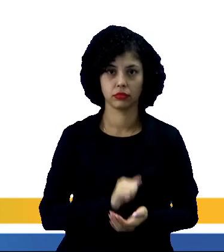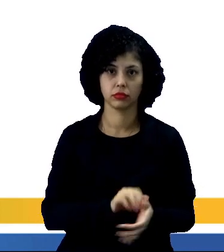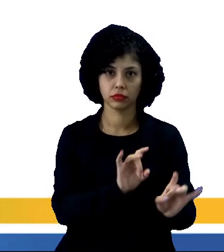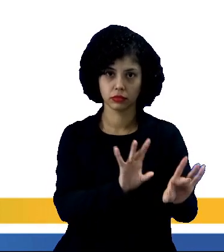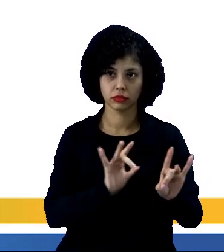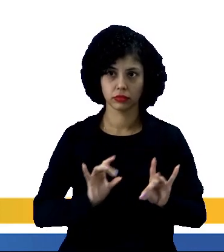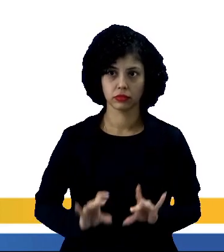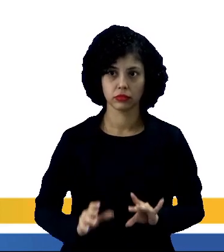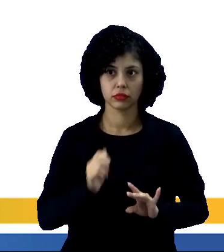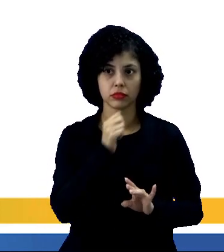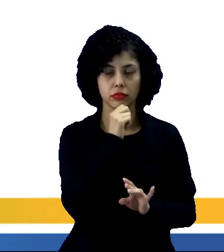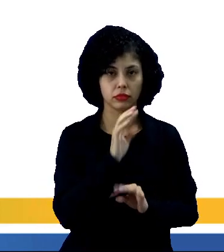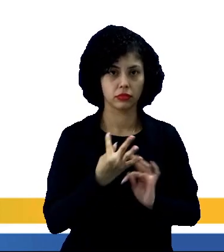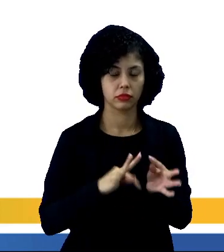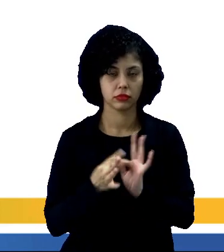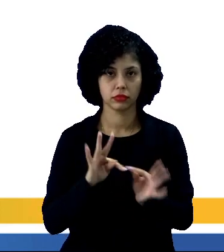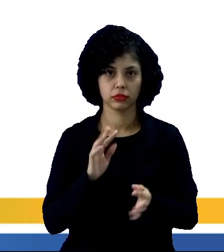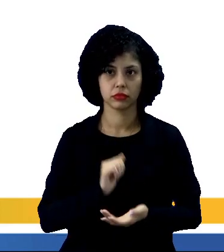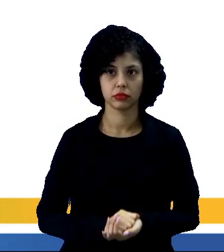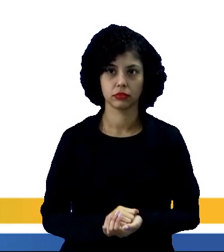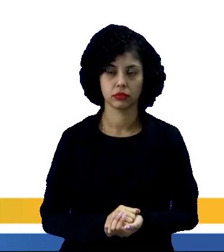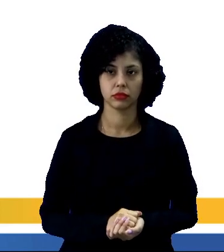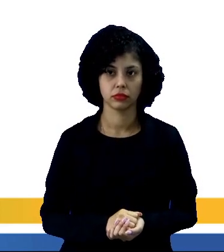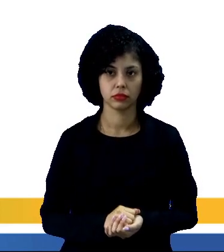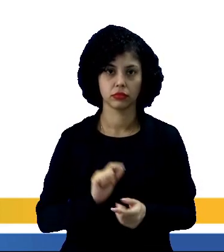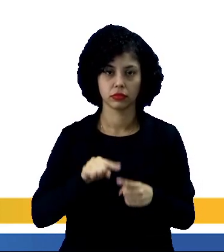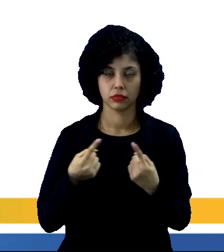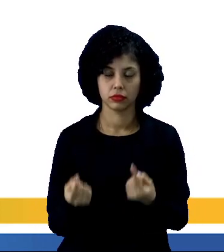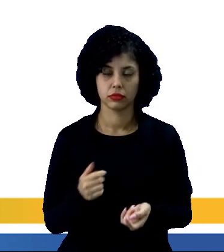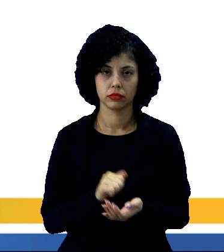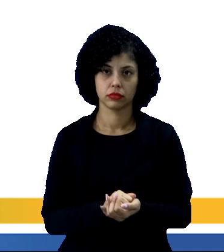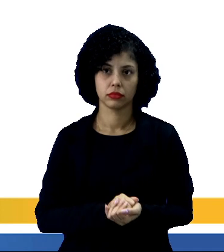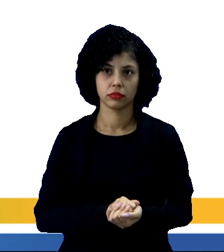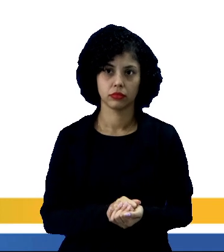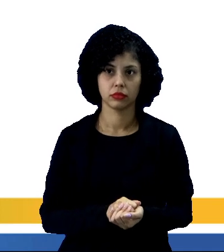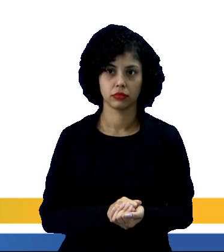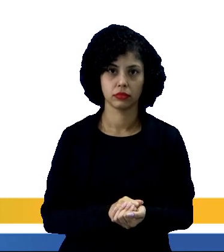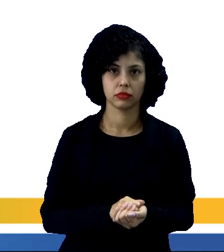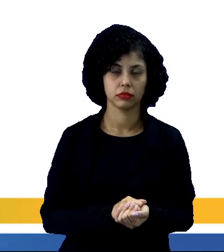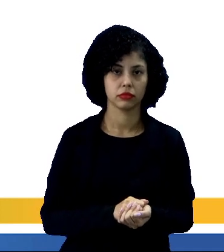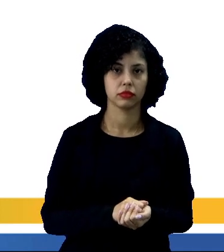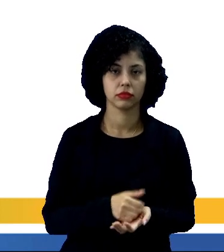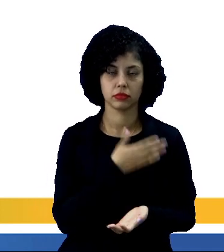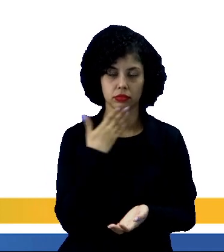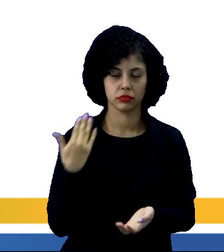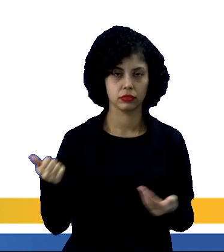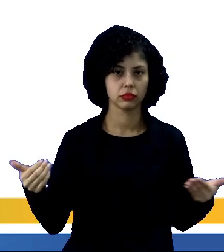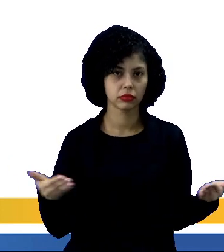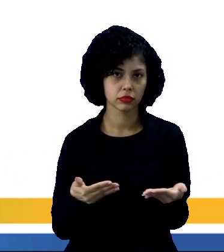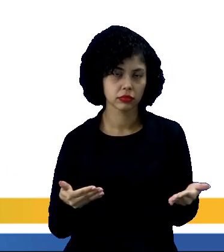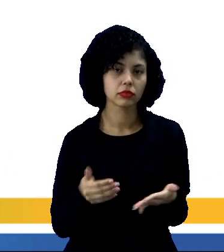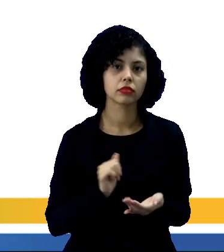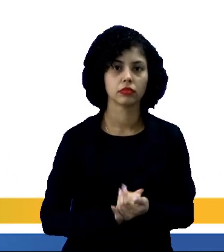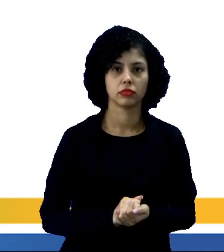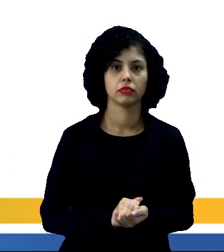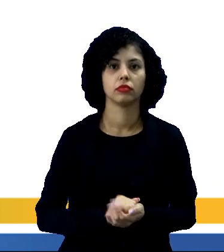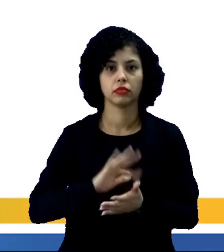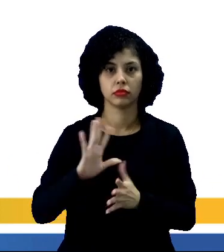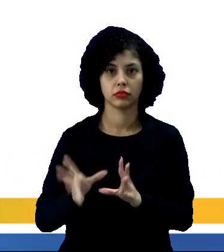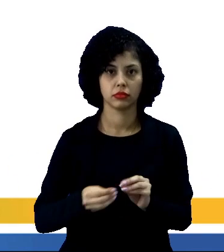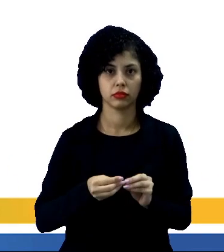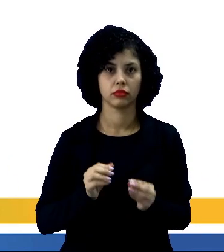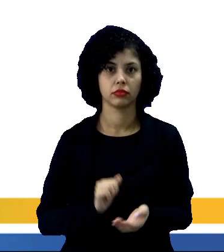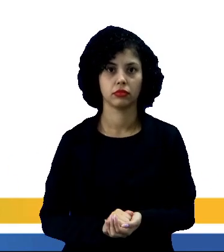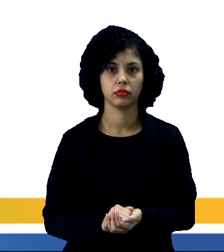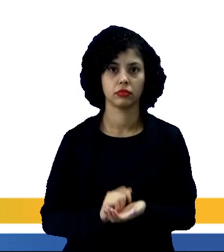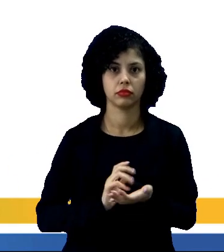é a gravação analógica, mas de um meio mais sofisticado, né? Com o acréscimo